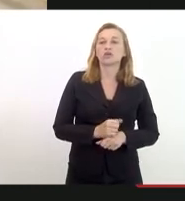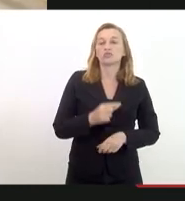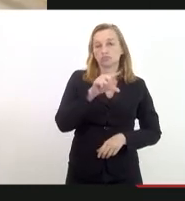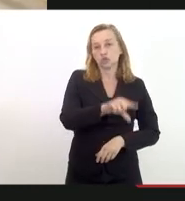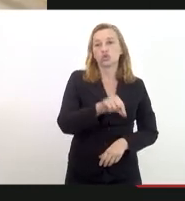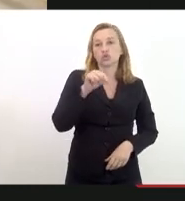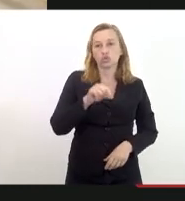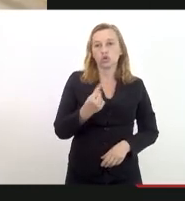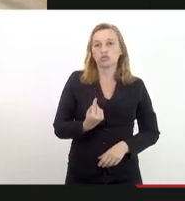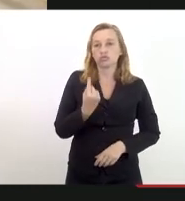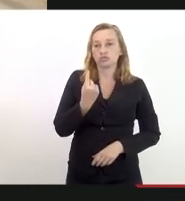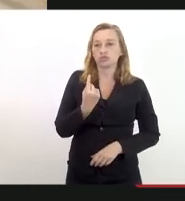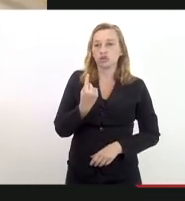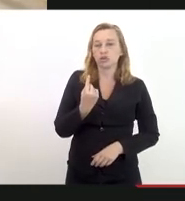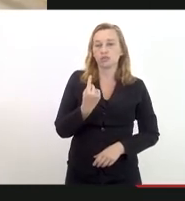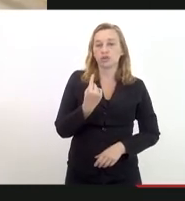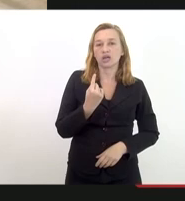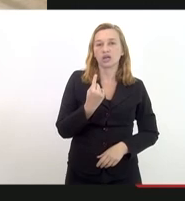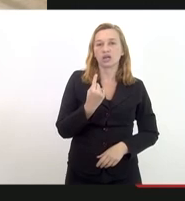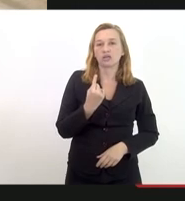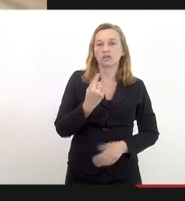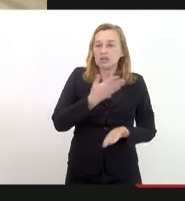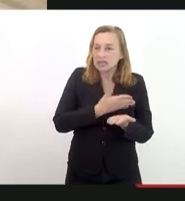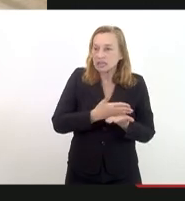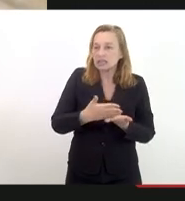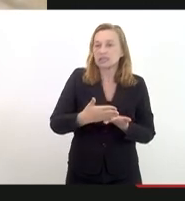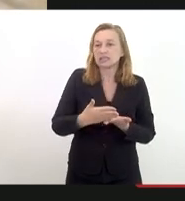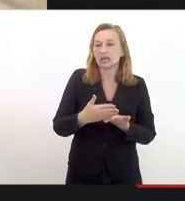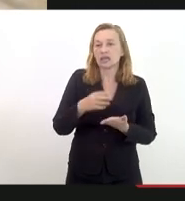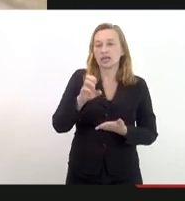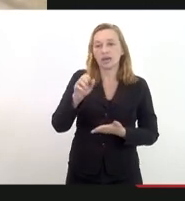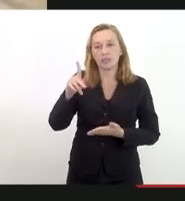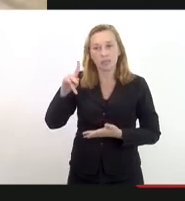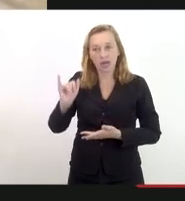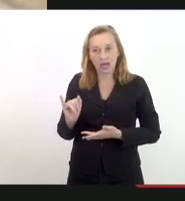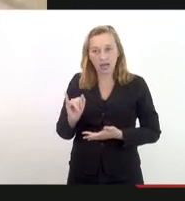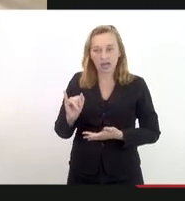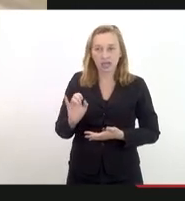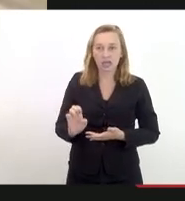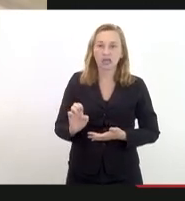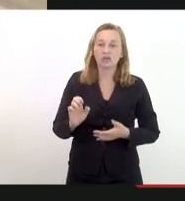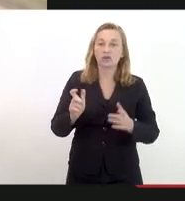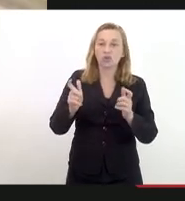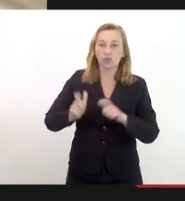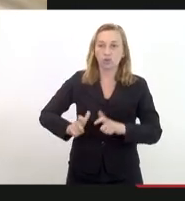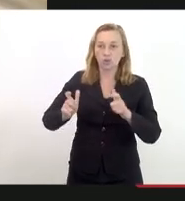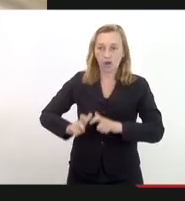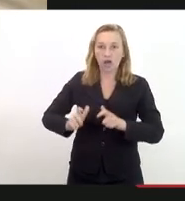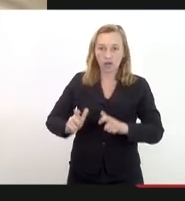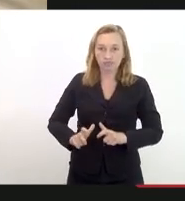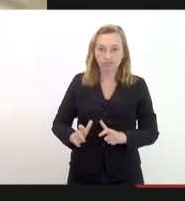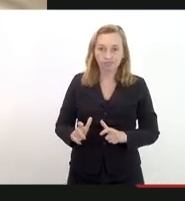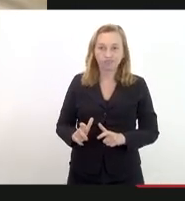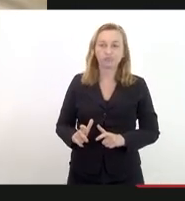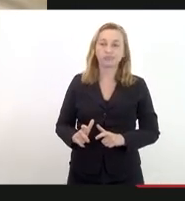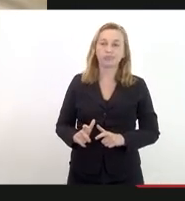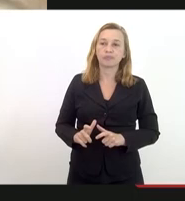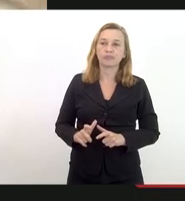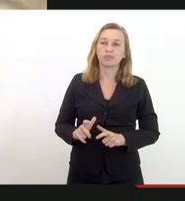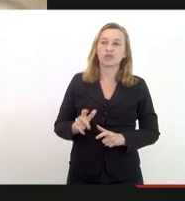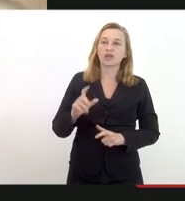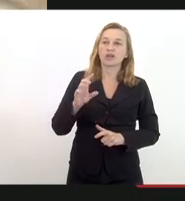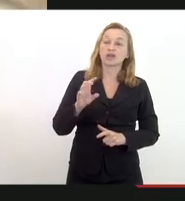tomou para poder fazer esse aporte inicial no IETAP foi a localização dele, o fato da gente ter